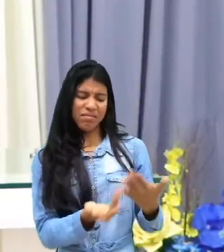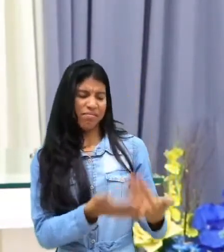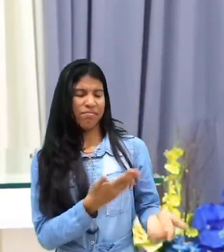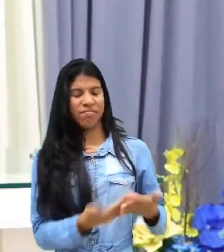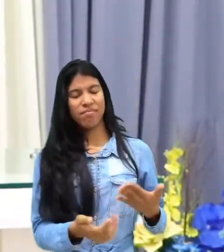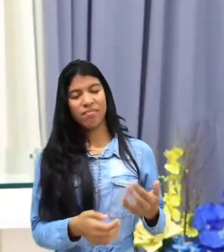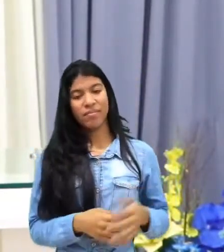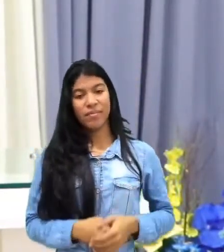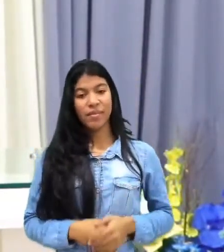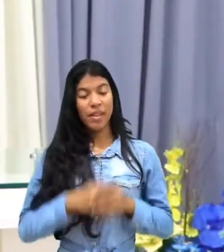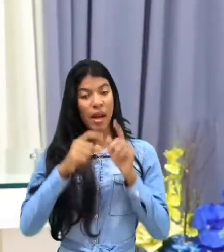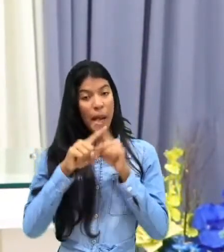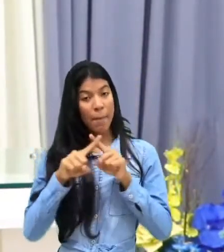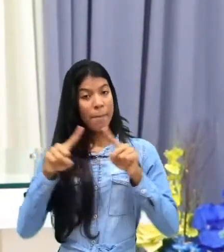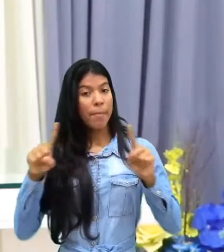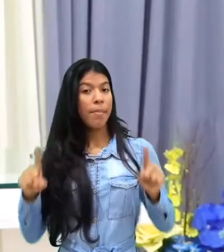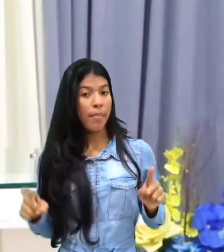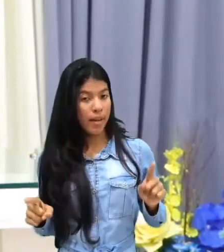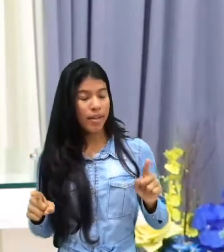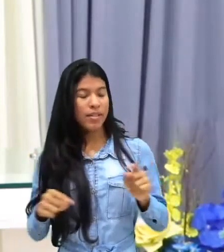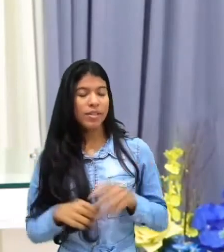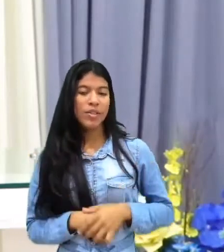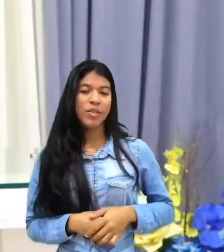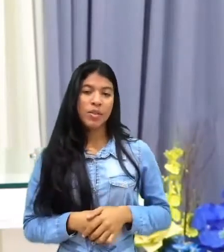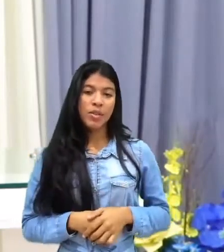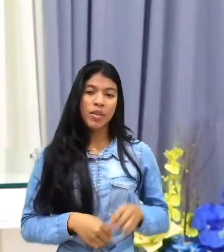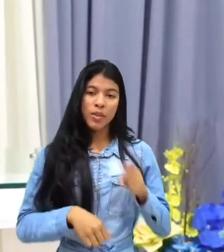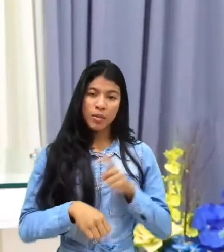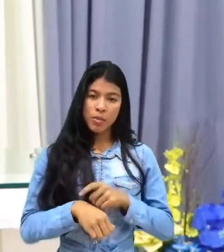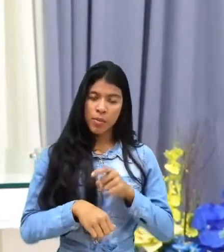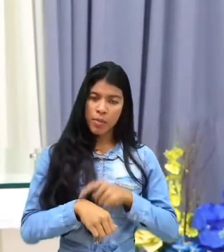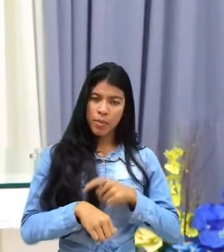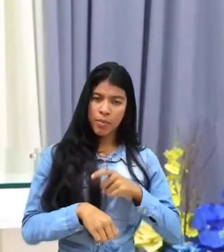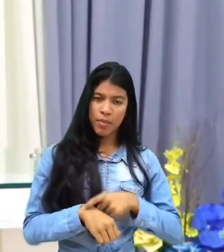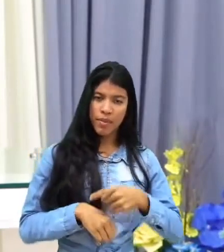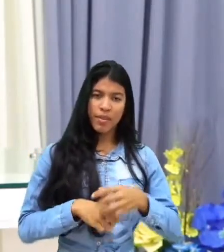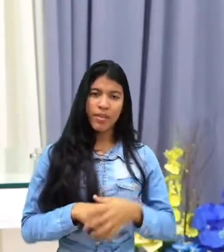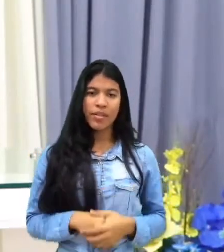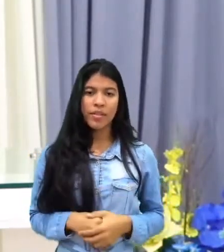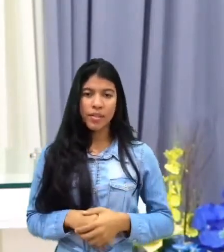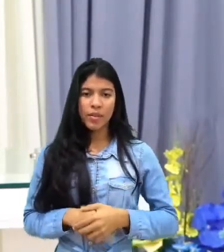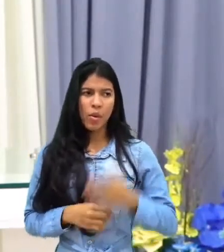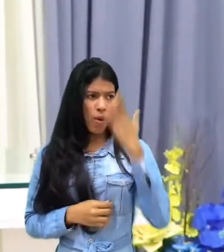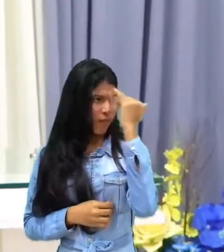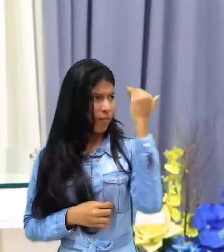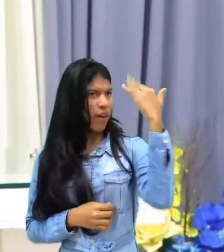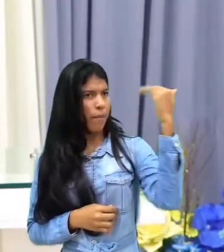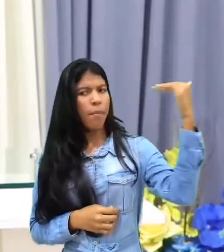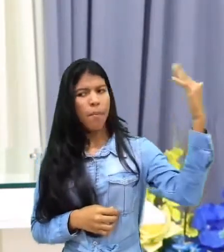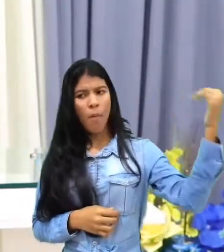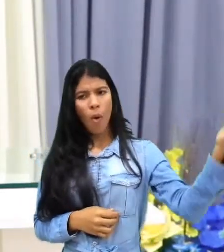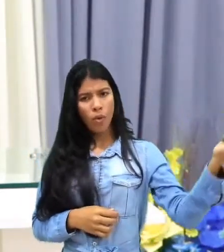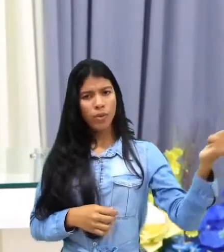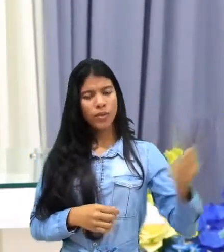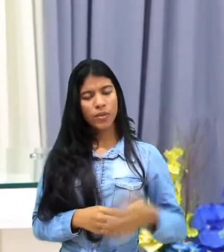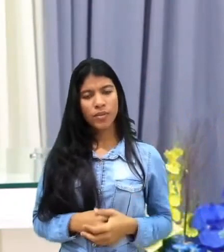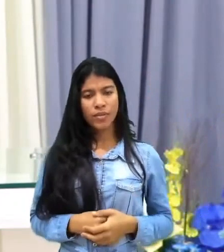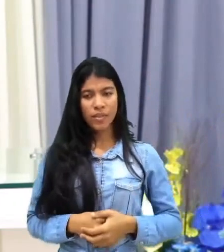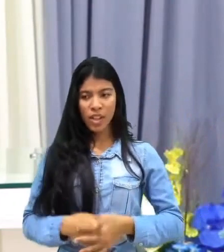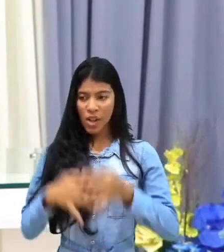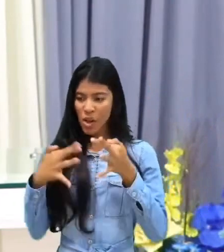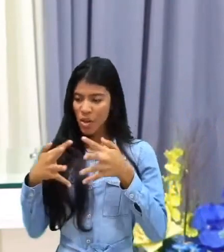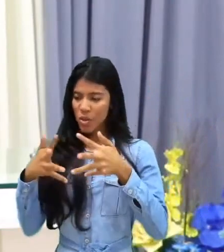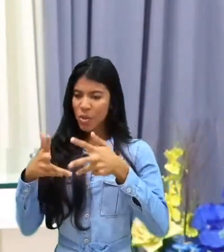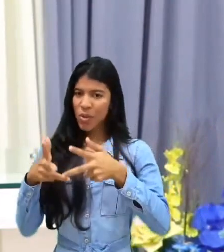Mas, a partir daquele momento, ele se tornou famoso. Todas as pessoas queriam se aproximar